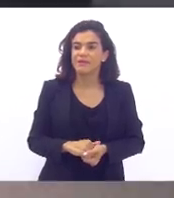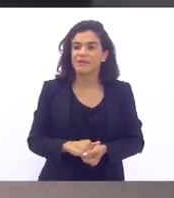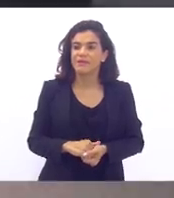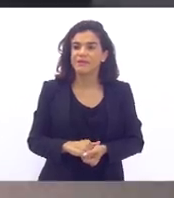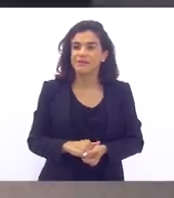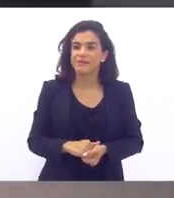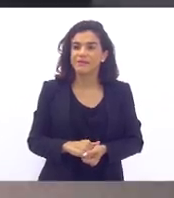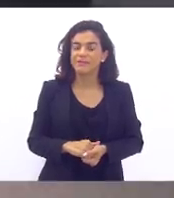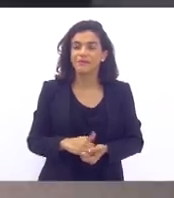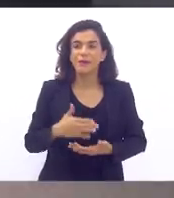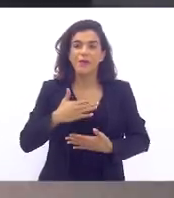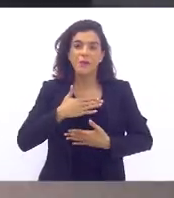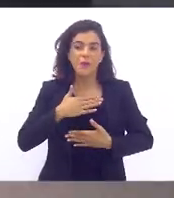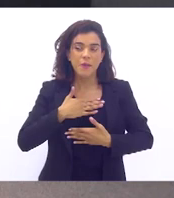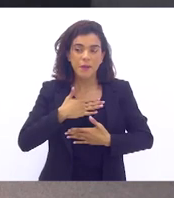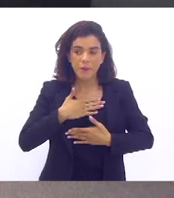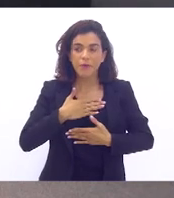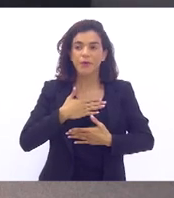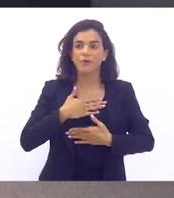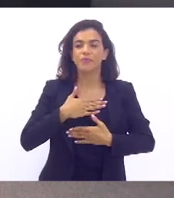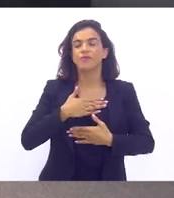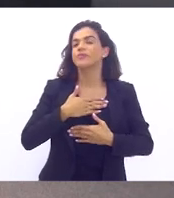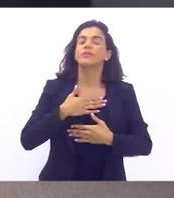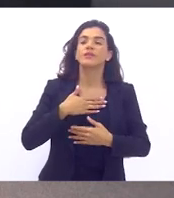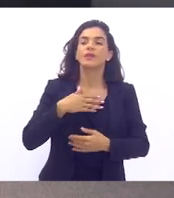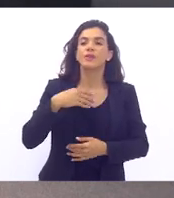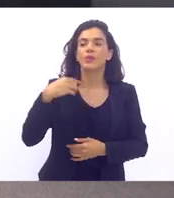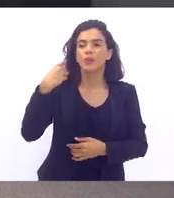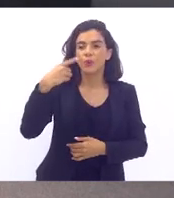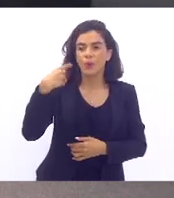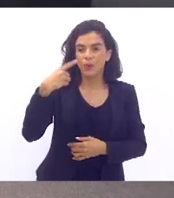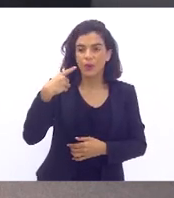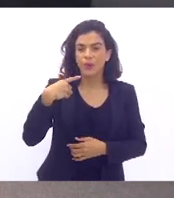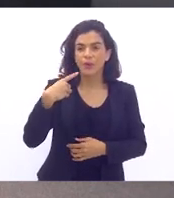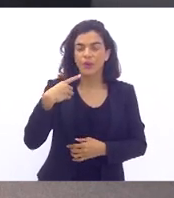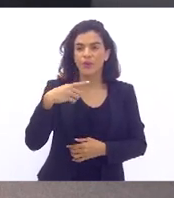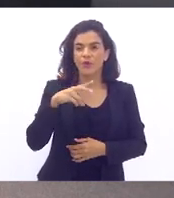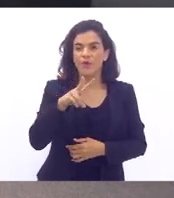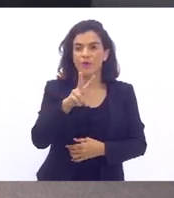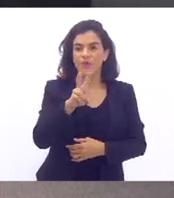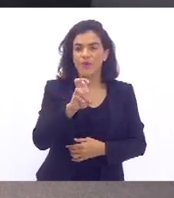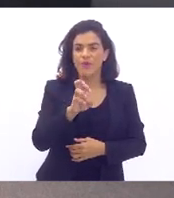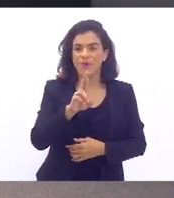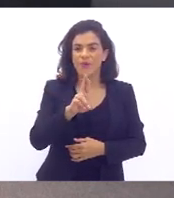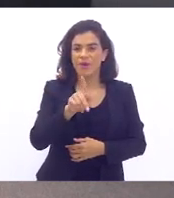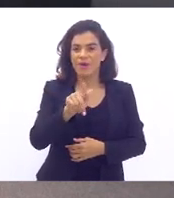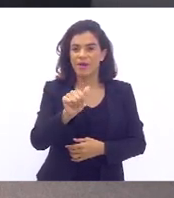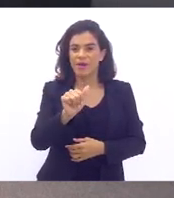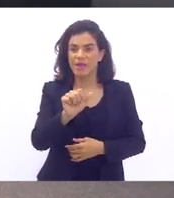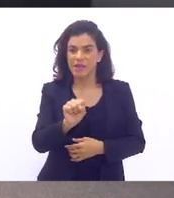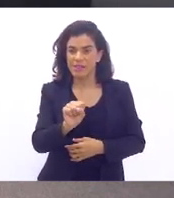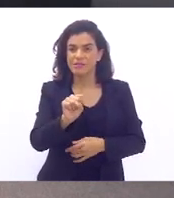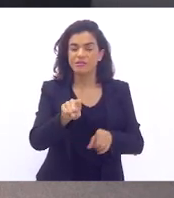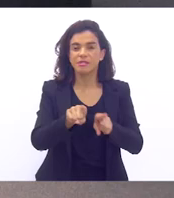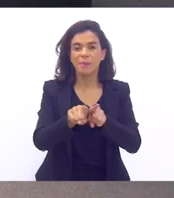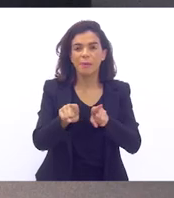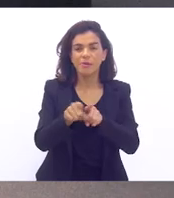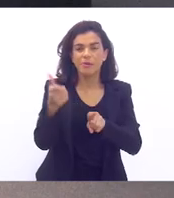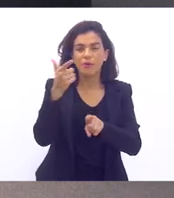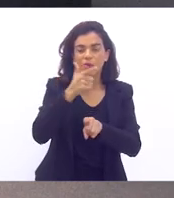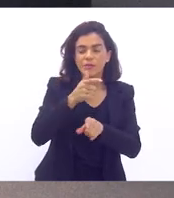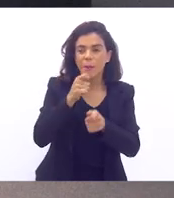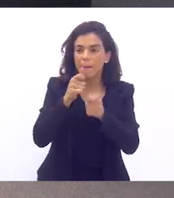bem eu vou Doutor Navegantes de passar a palavra para o senhor e que a gente possa ouvir também a secretaria de estado de